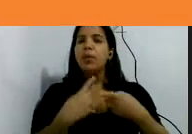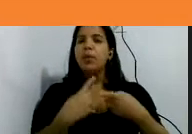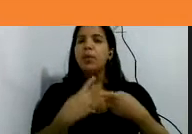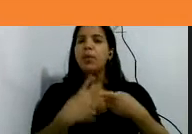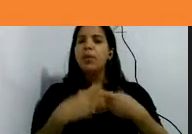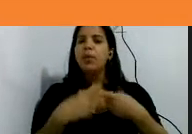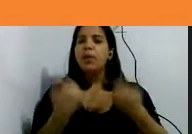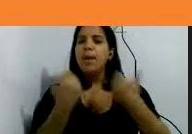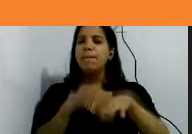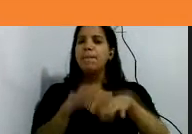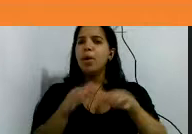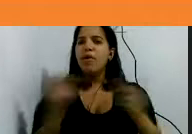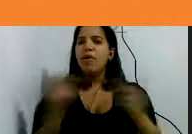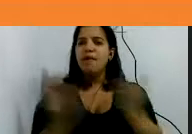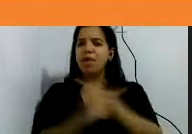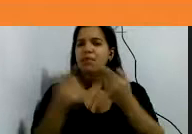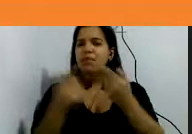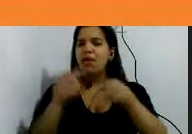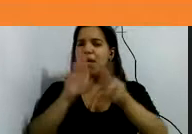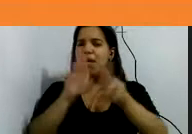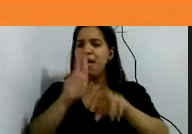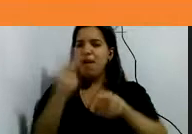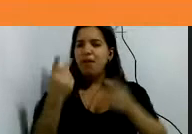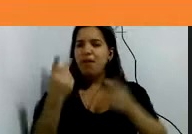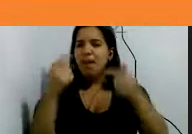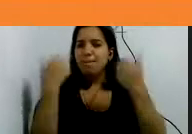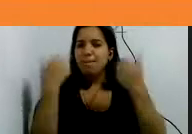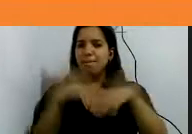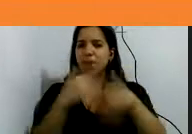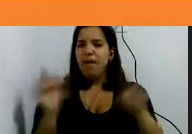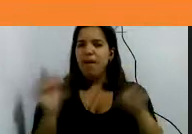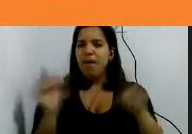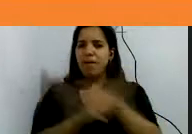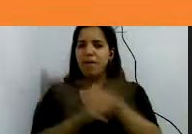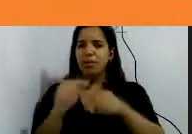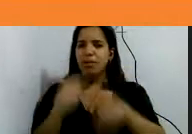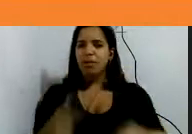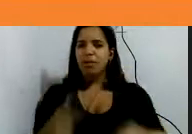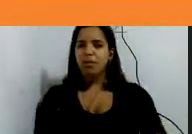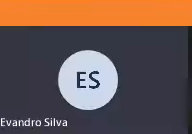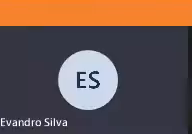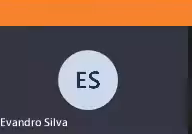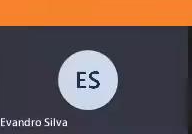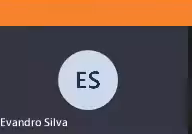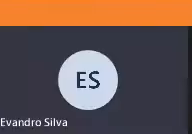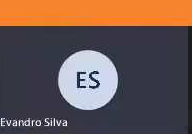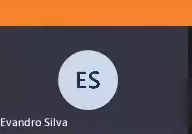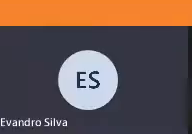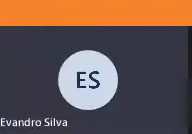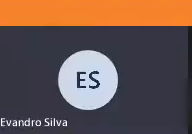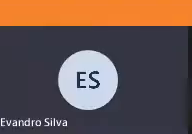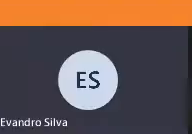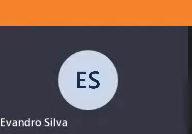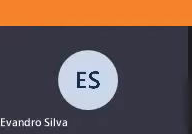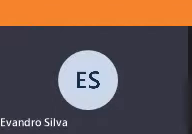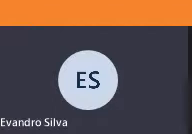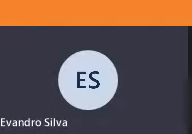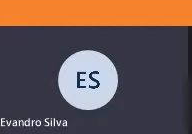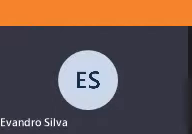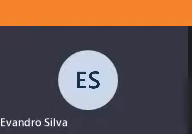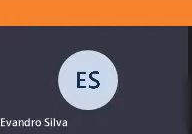que que não tem prova reversa para o sistema RH? Não pega, sabe que ela falou comigo lá